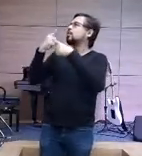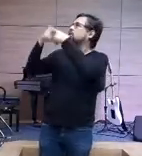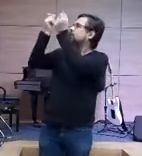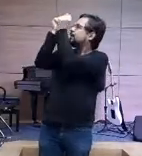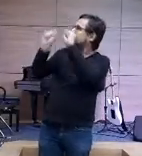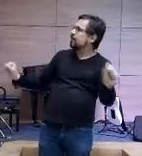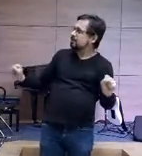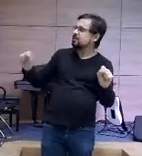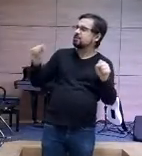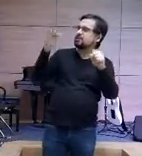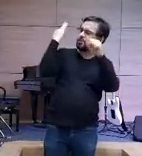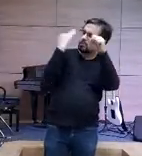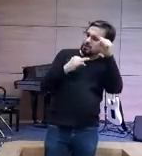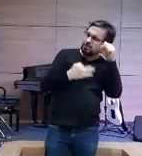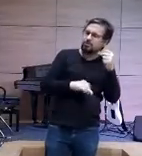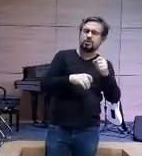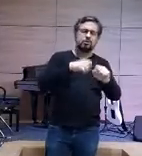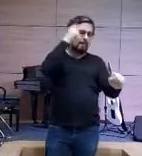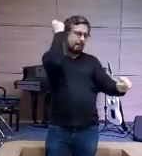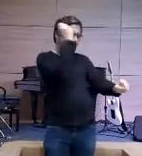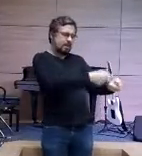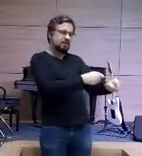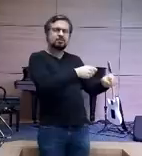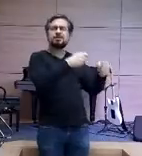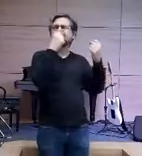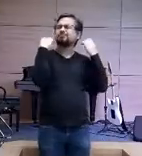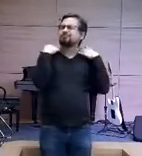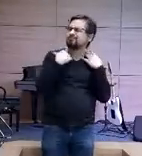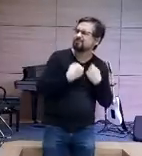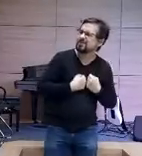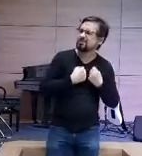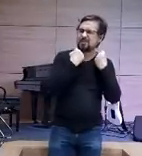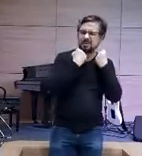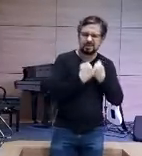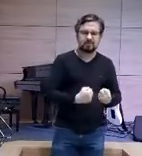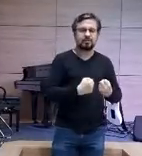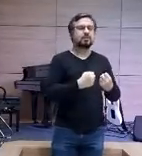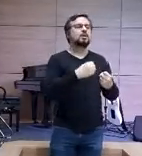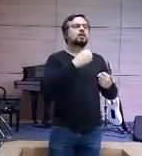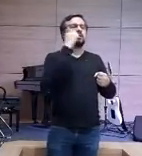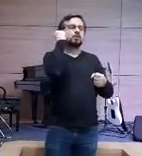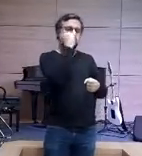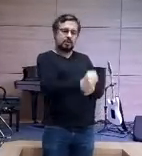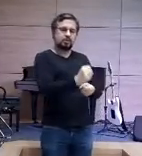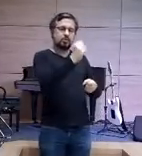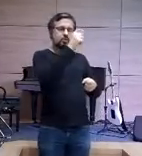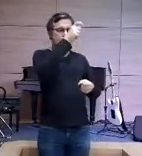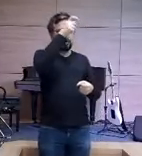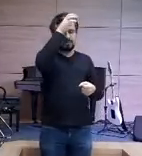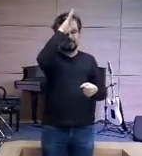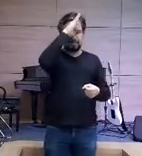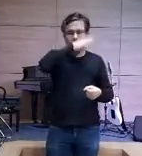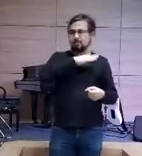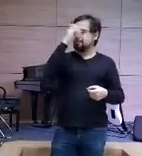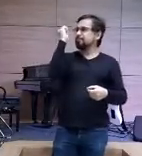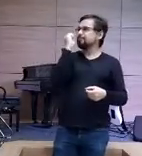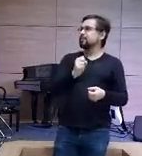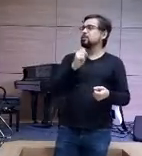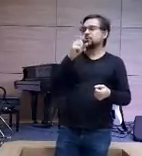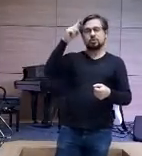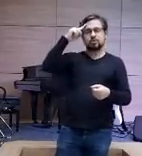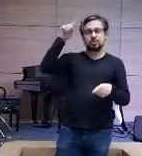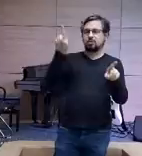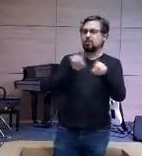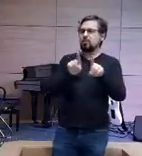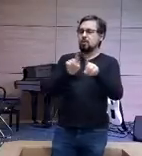sobre ele e a vara que lhe feriram os ombros e o centro do seu opressor e como no dia dos